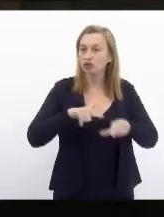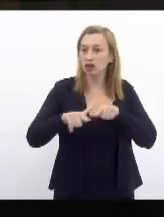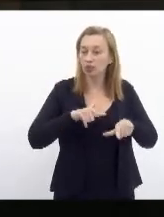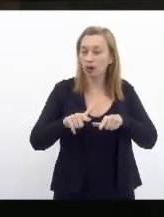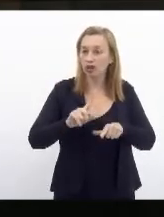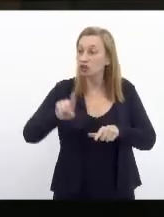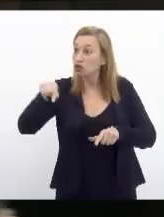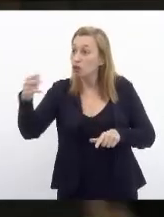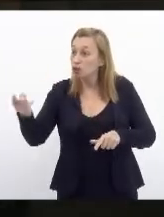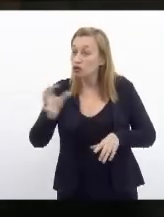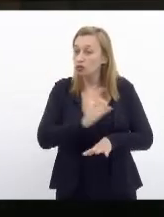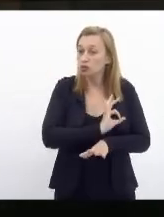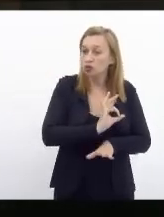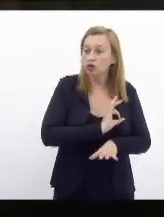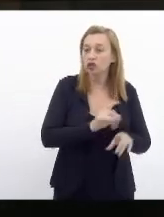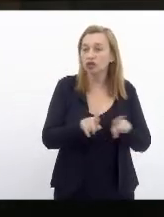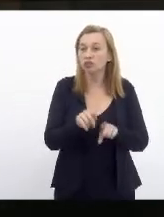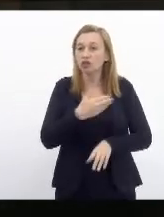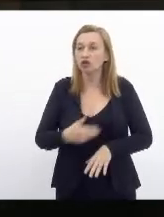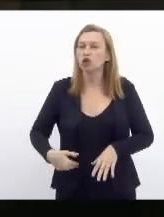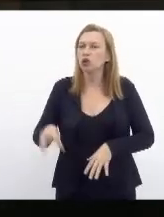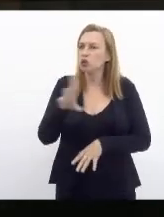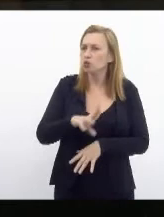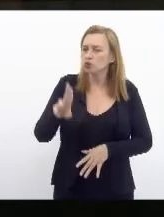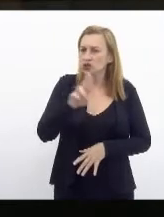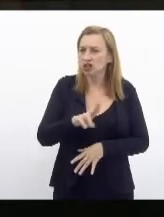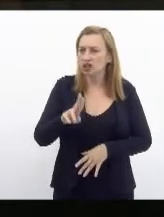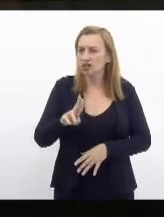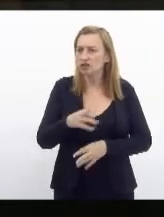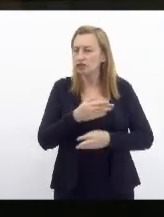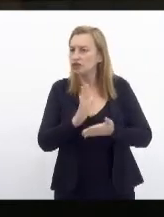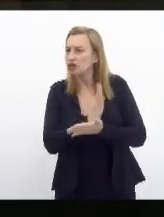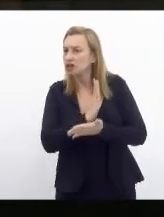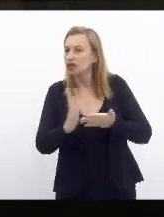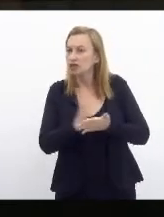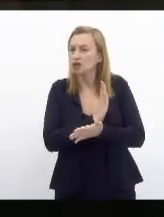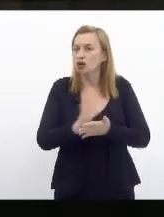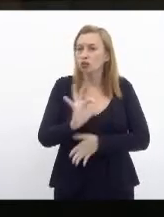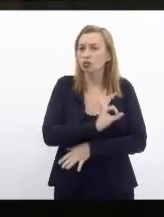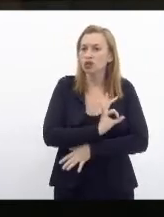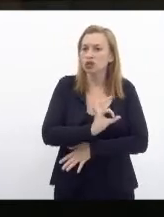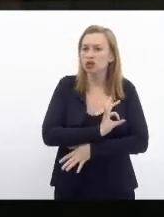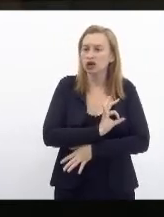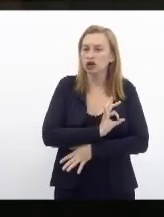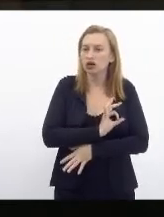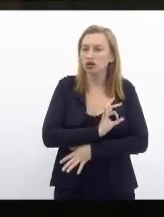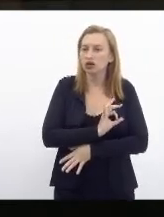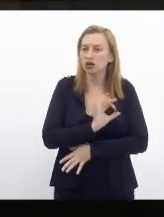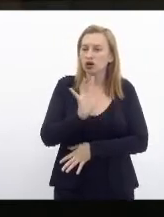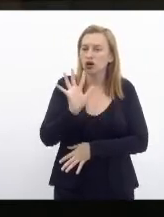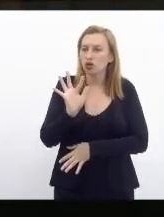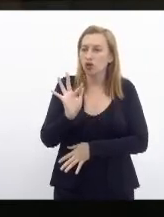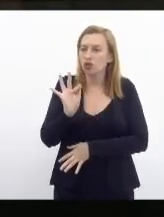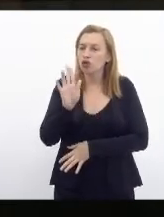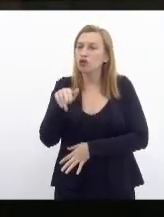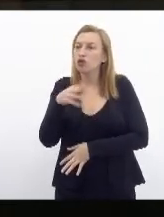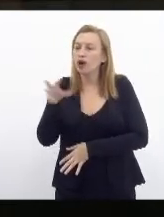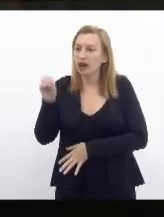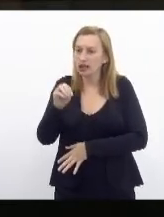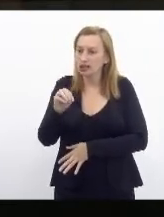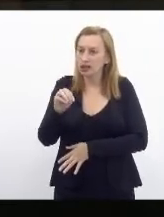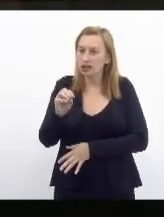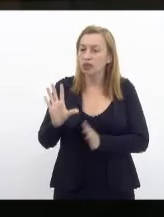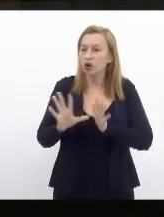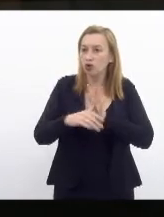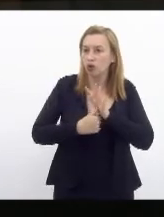dos mandatos de outros políticos aí, de governadores, utilizavam muitas das vezes o policial como uma fumaça de cortina pelos roubos e as